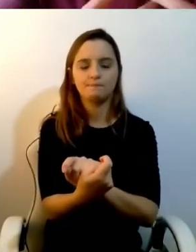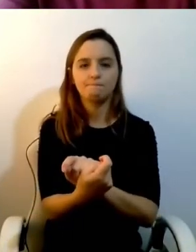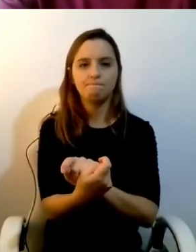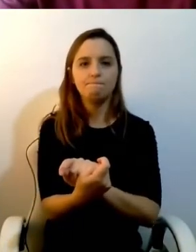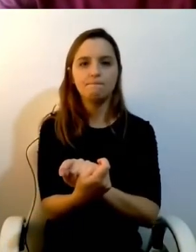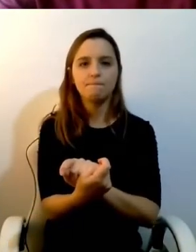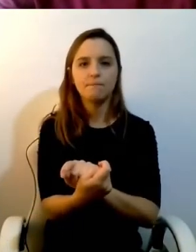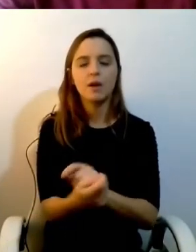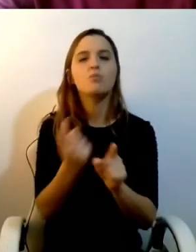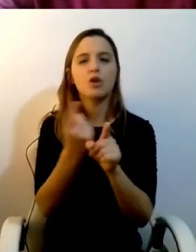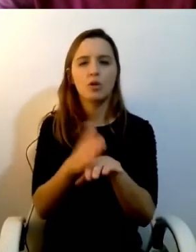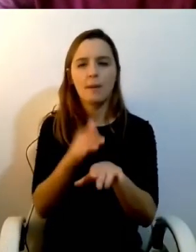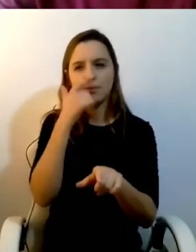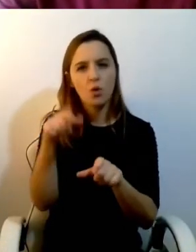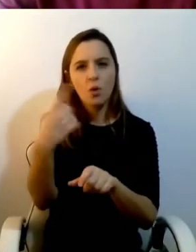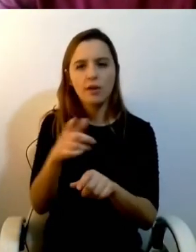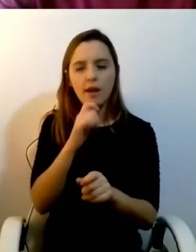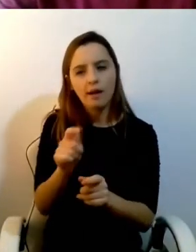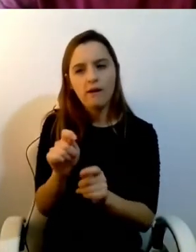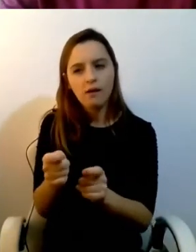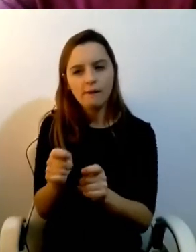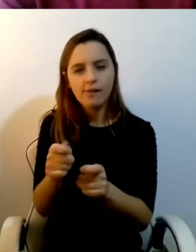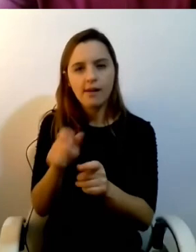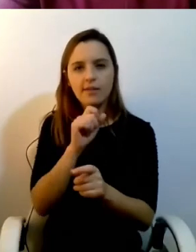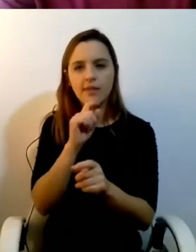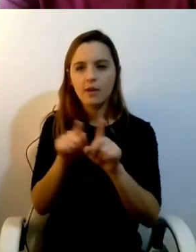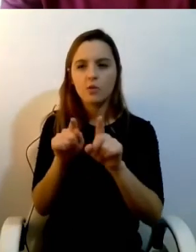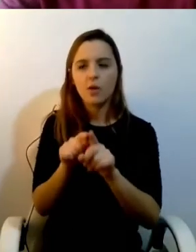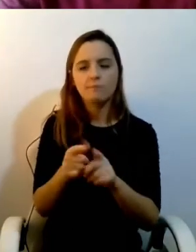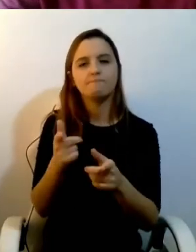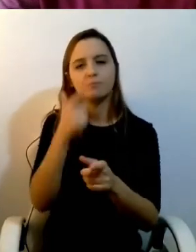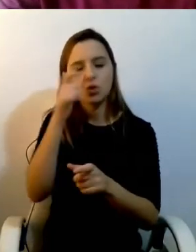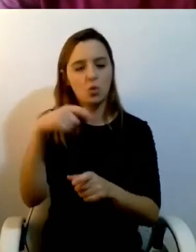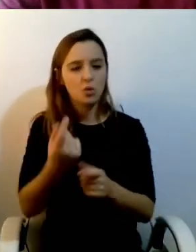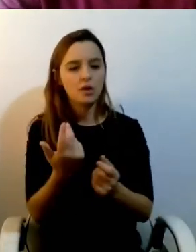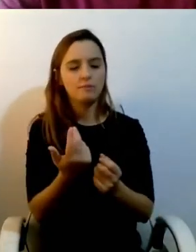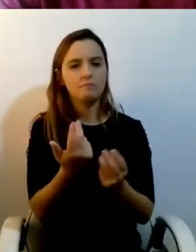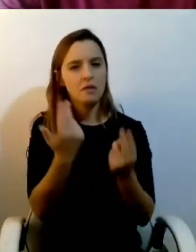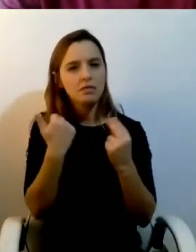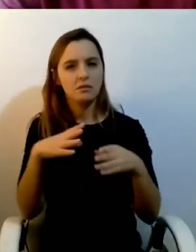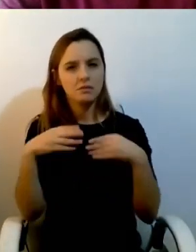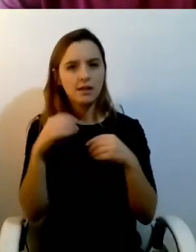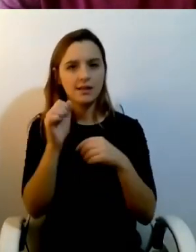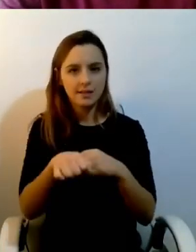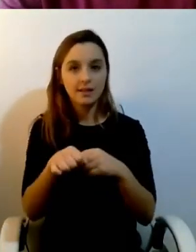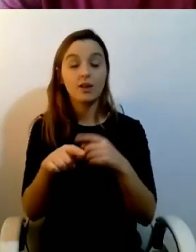de convencer os outros, como ele agarrava estas causas e as transpunha depois